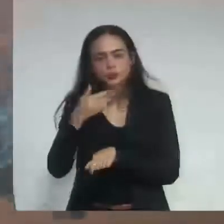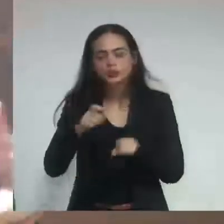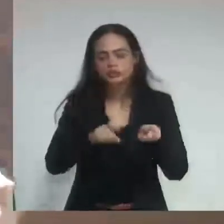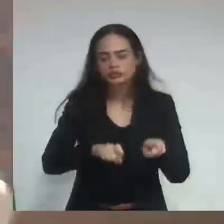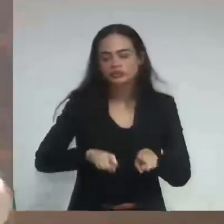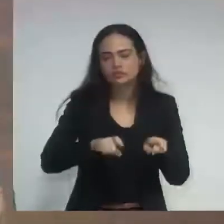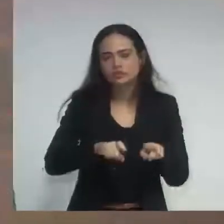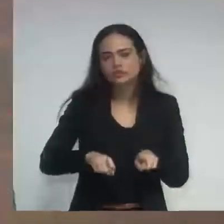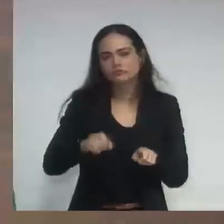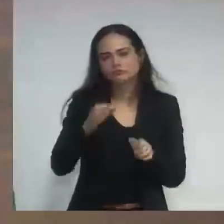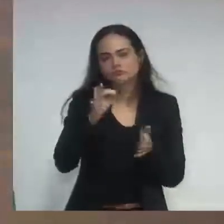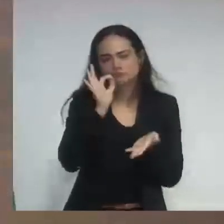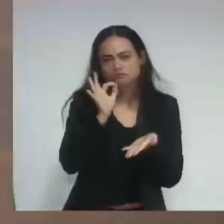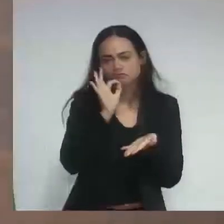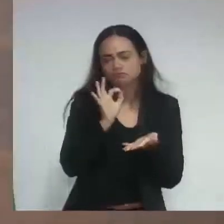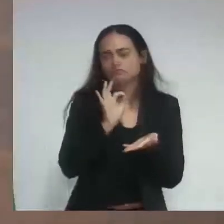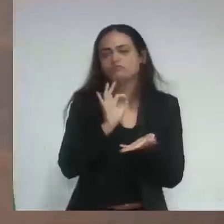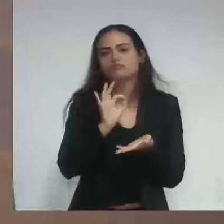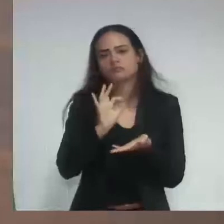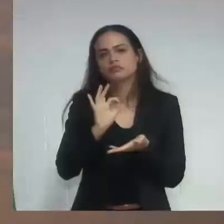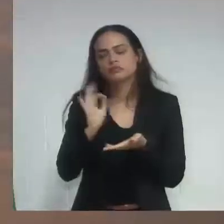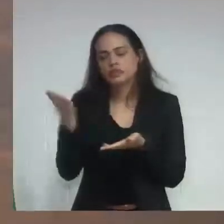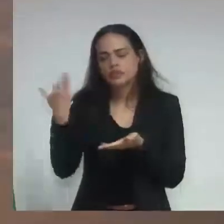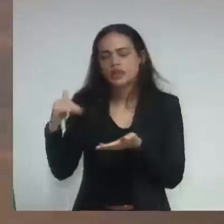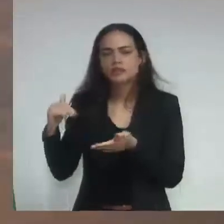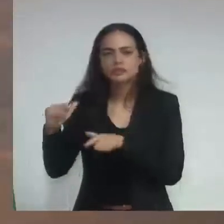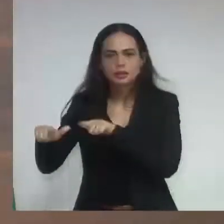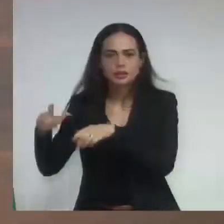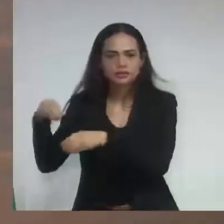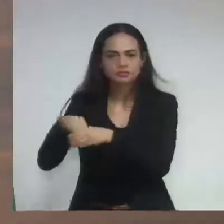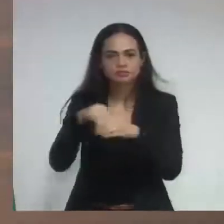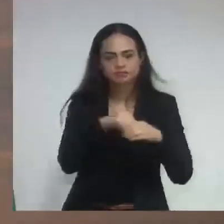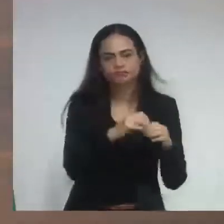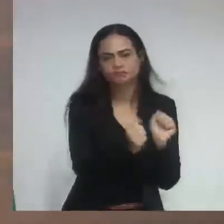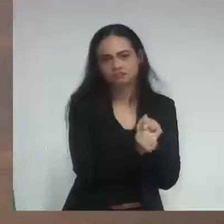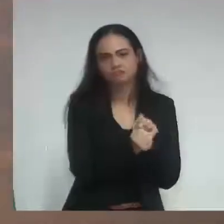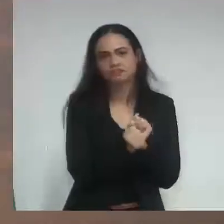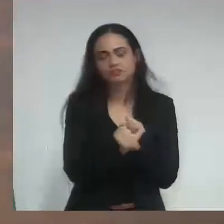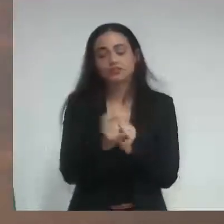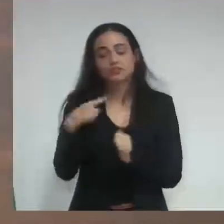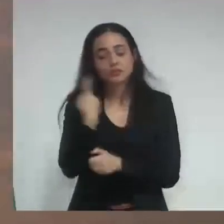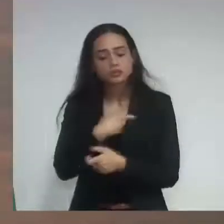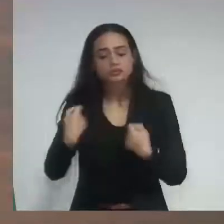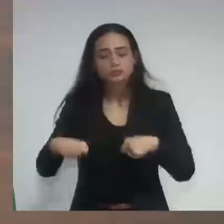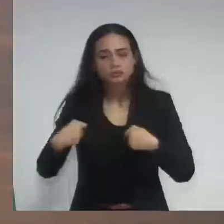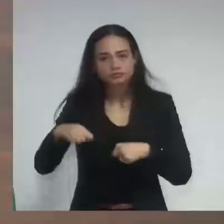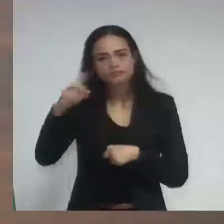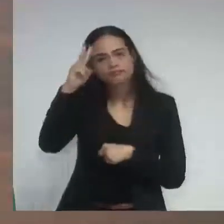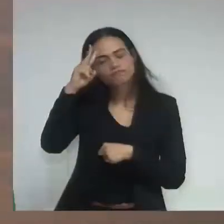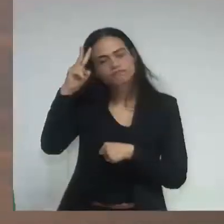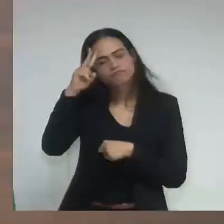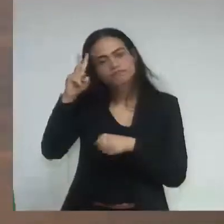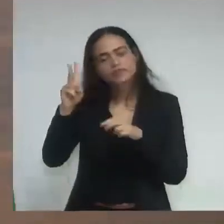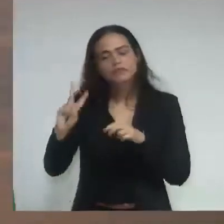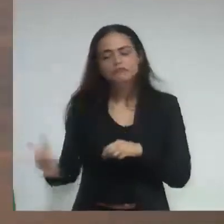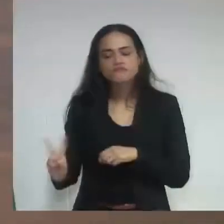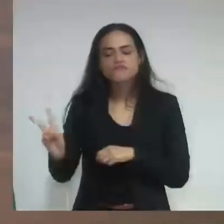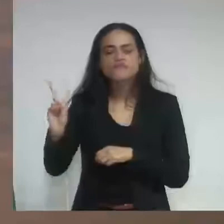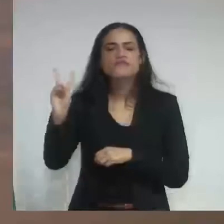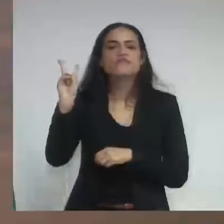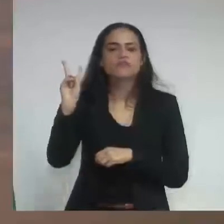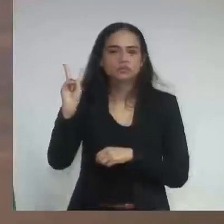tem algo a ser feito, né? Que é o reconhecimento, é uma mudança desse estado de coisas, e começa